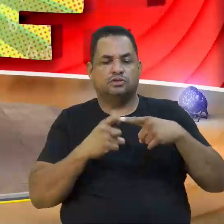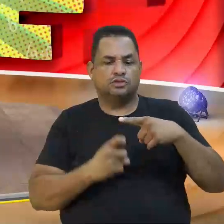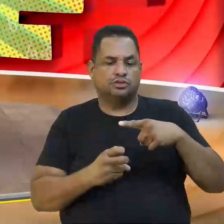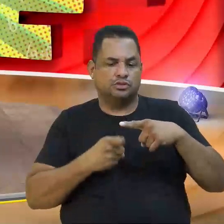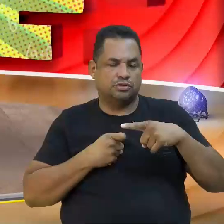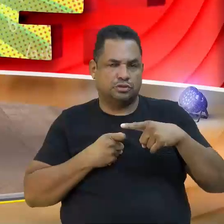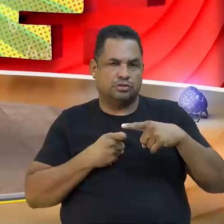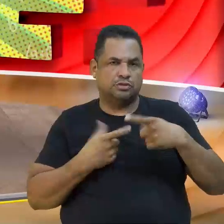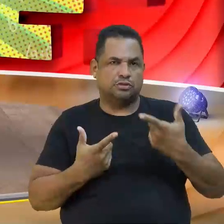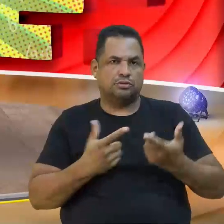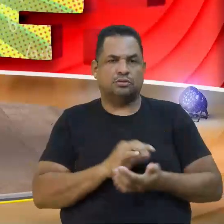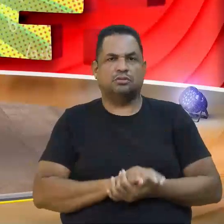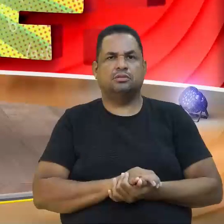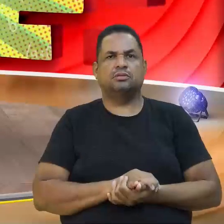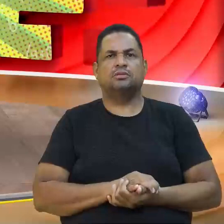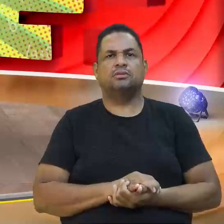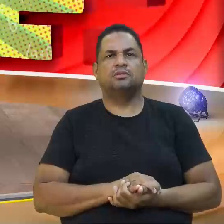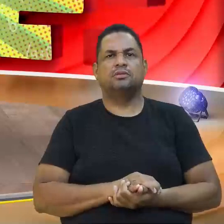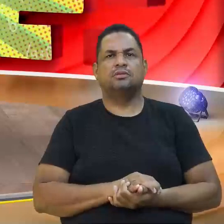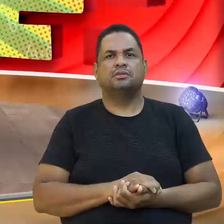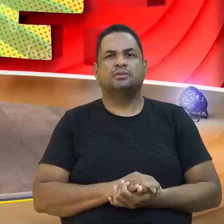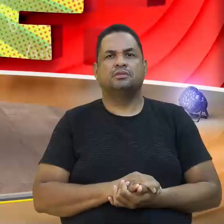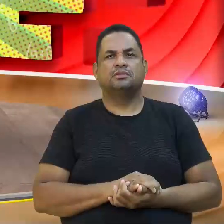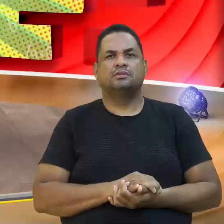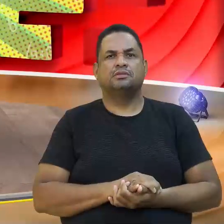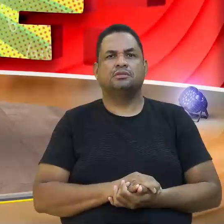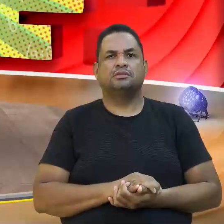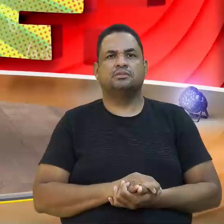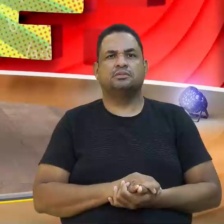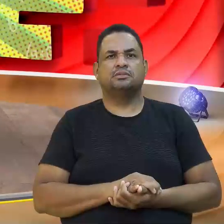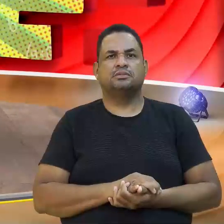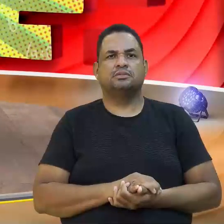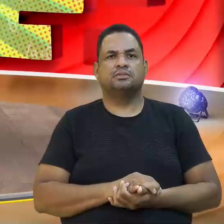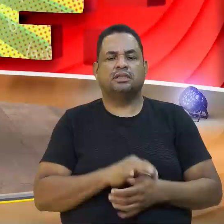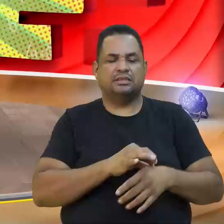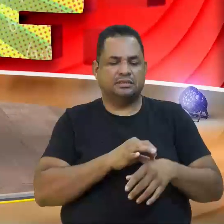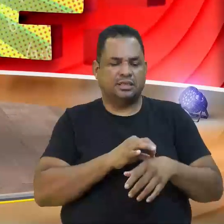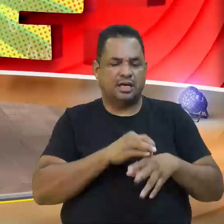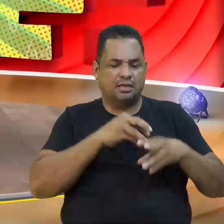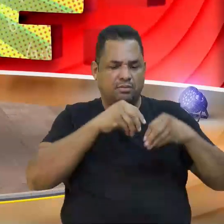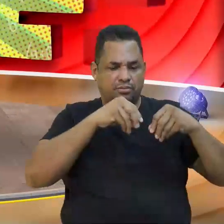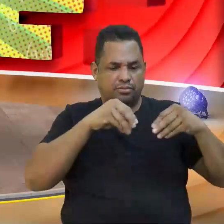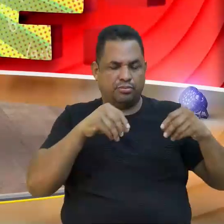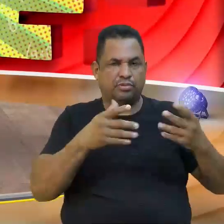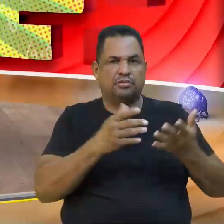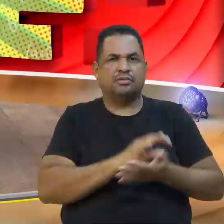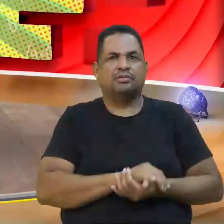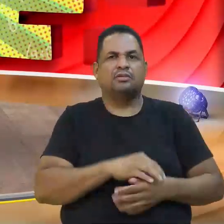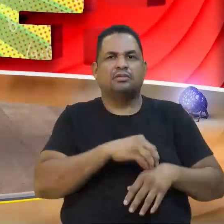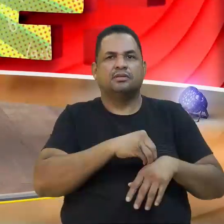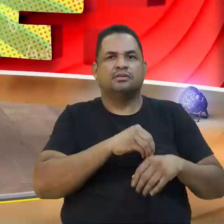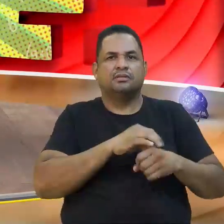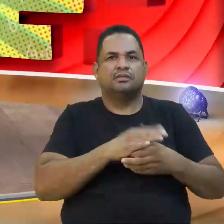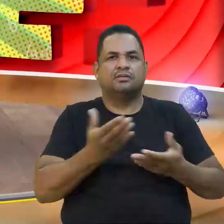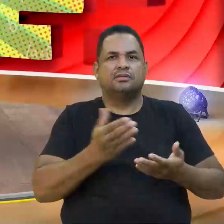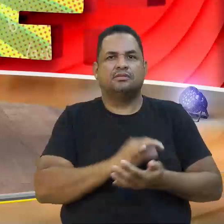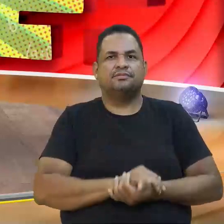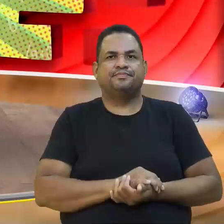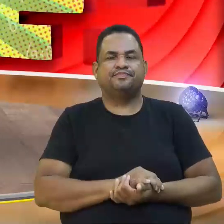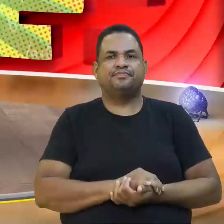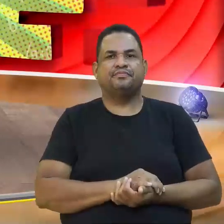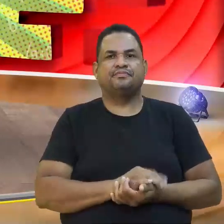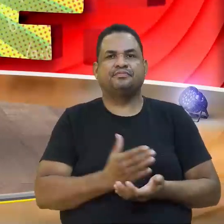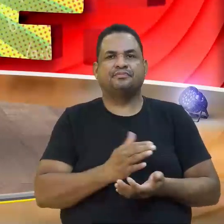que vocês acham? Olha, tá desatualizada essa carne moída aí ou tá atual? Não, deu uma